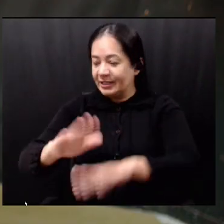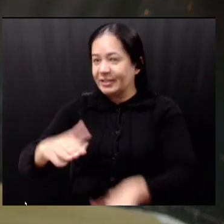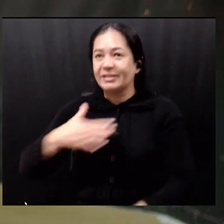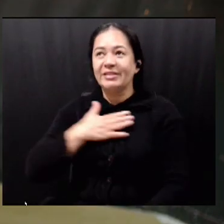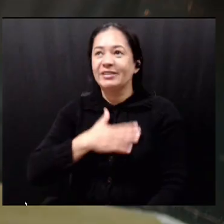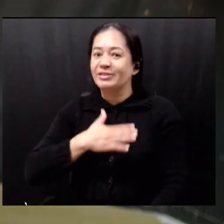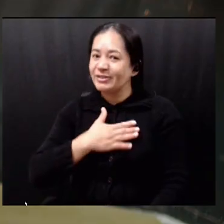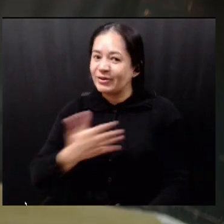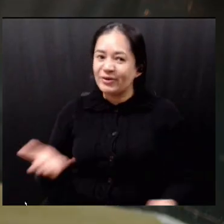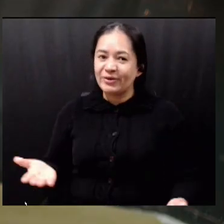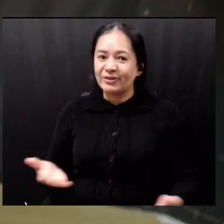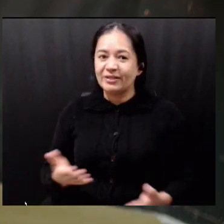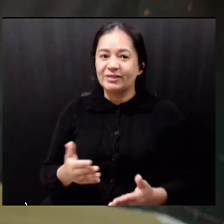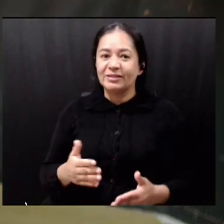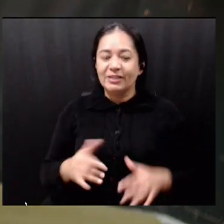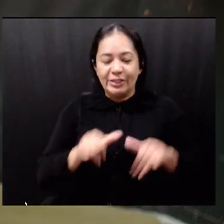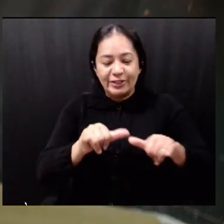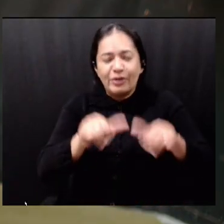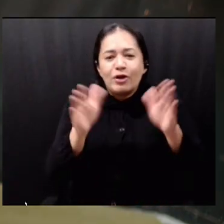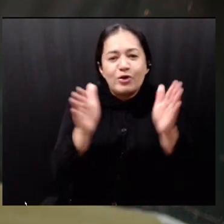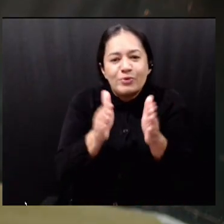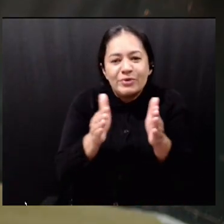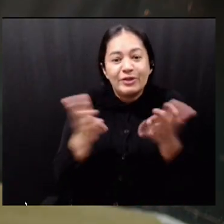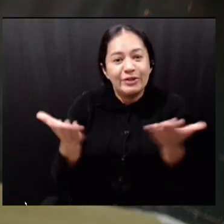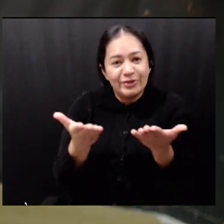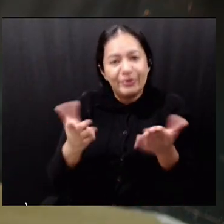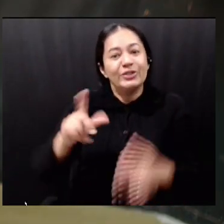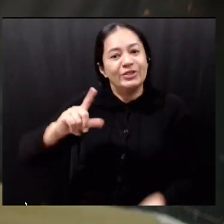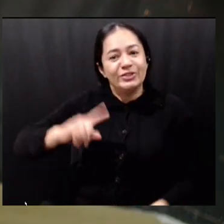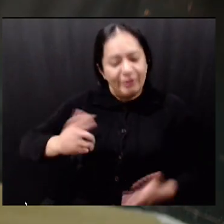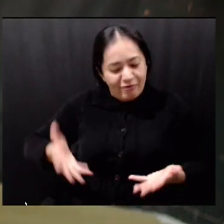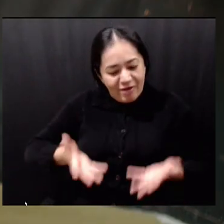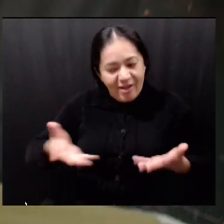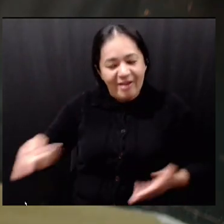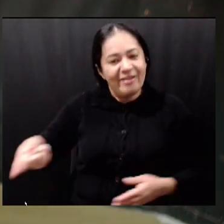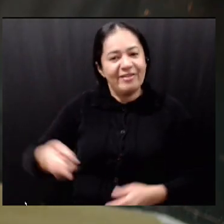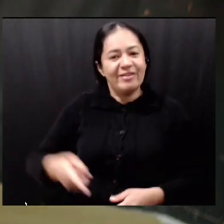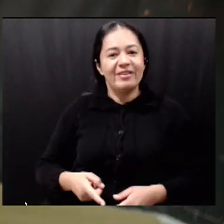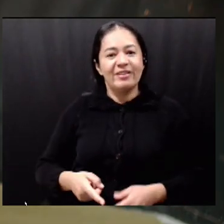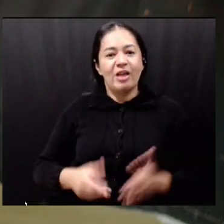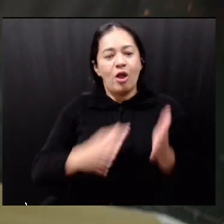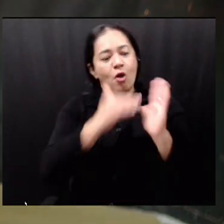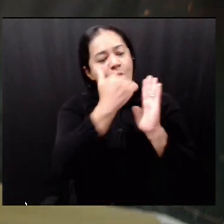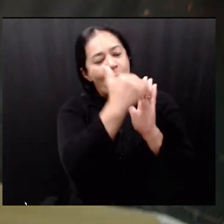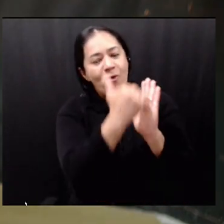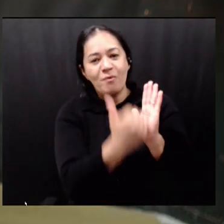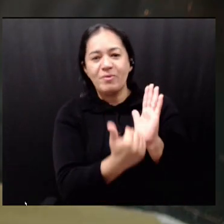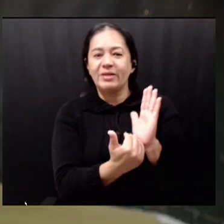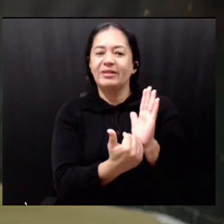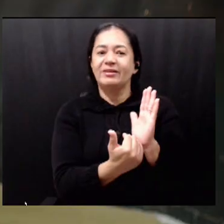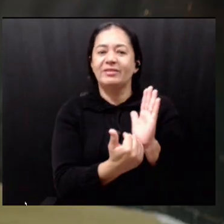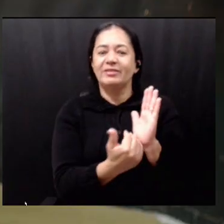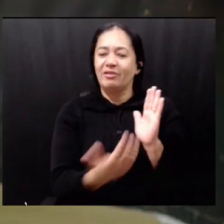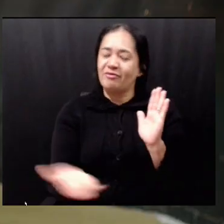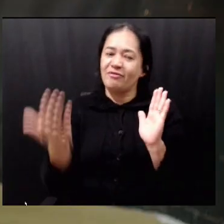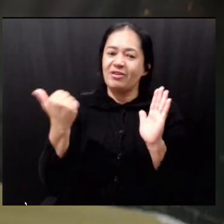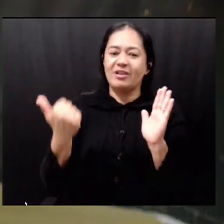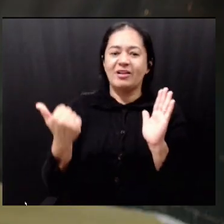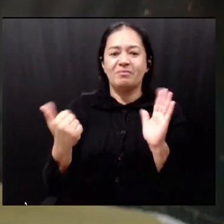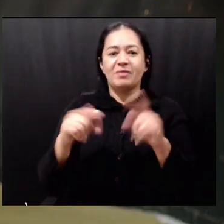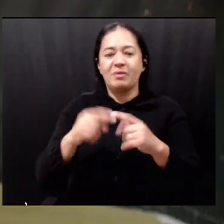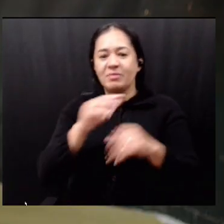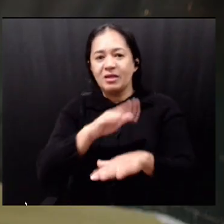carrinho pequeno para criança hoje no supermercado, estipula lá uma lista e boa, vambora, mas a criança vai se perder, não